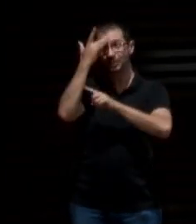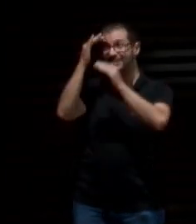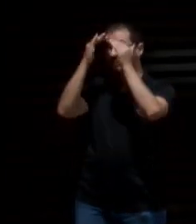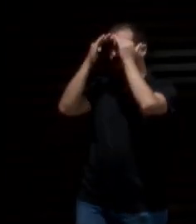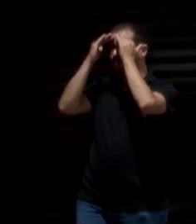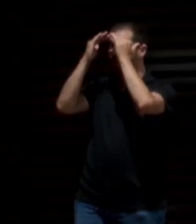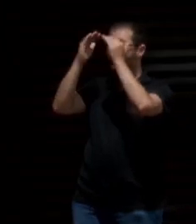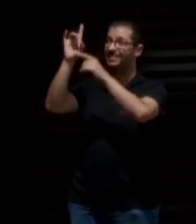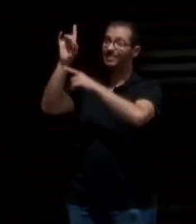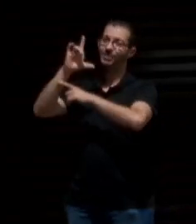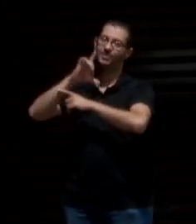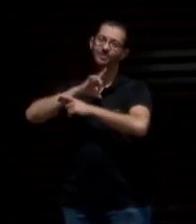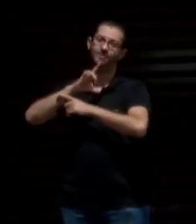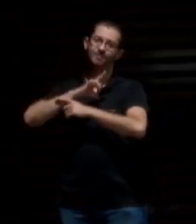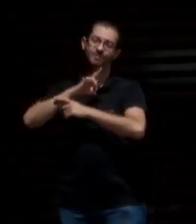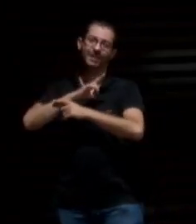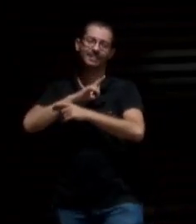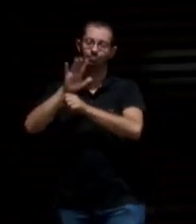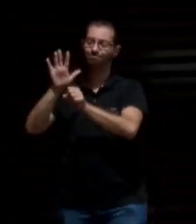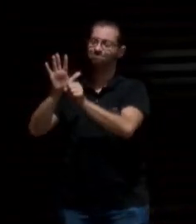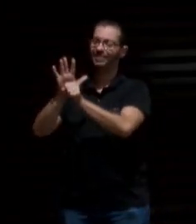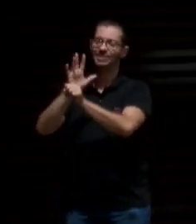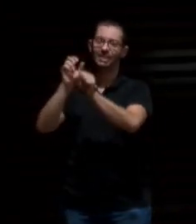se deleitarão na abundância de paz.